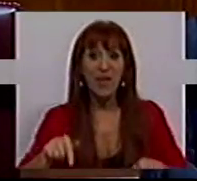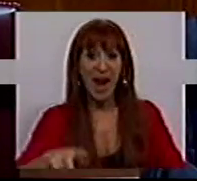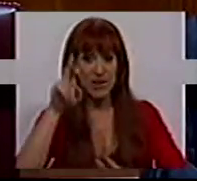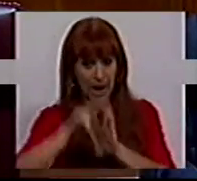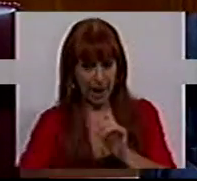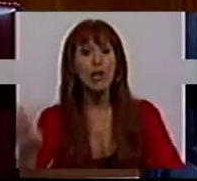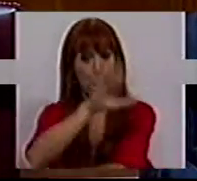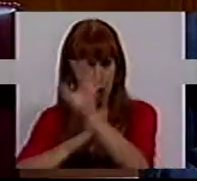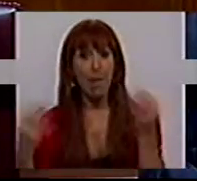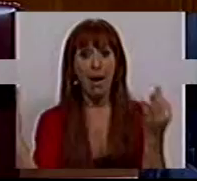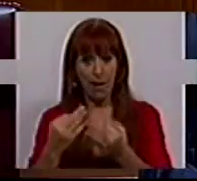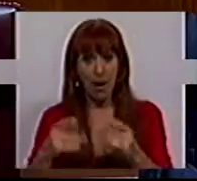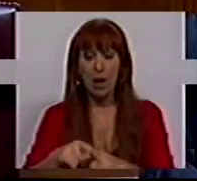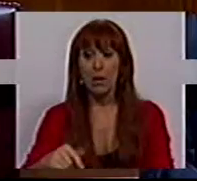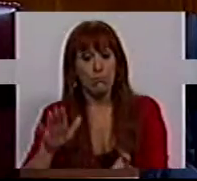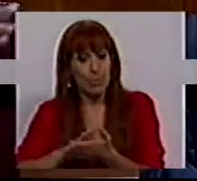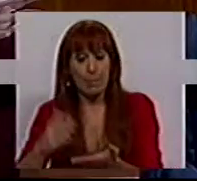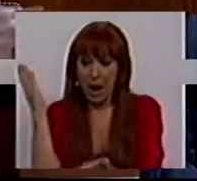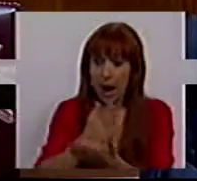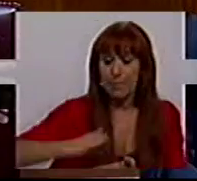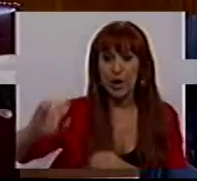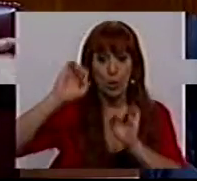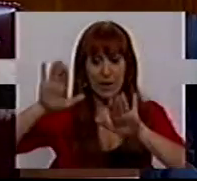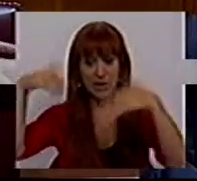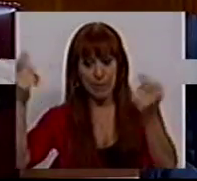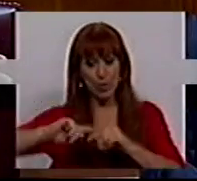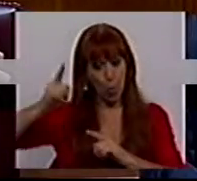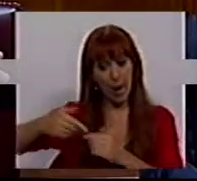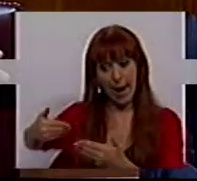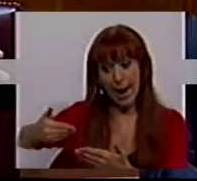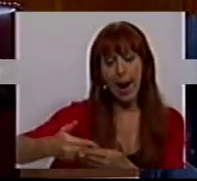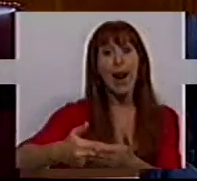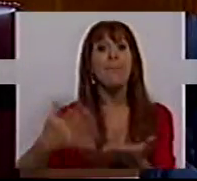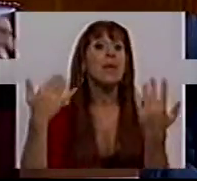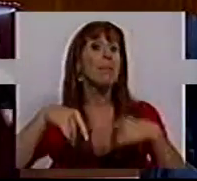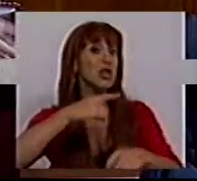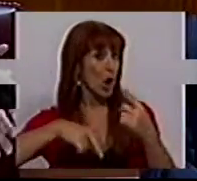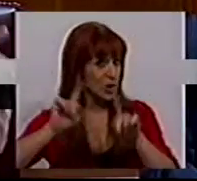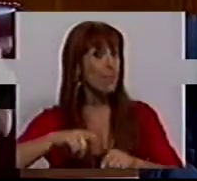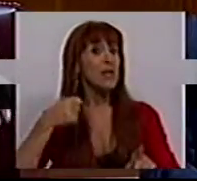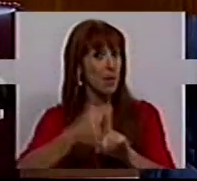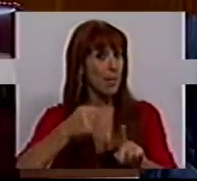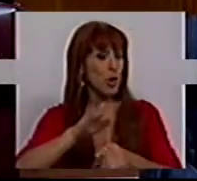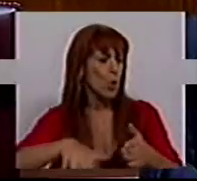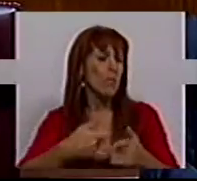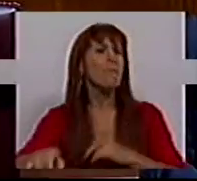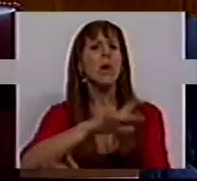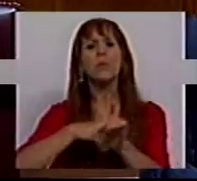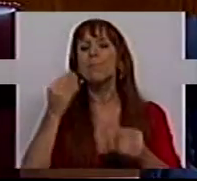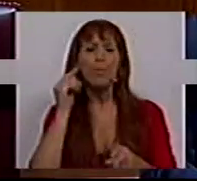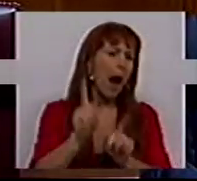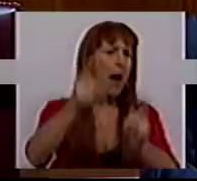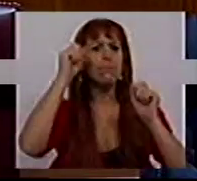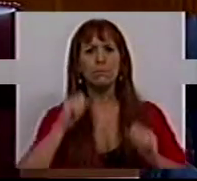era a regra europeia que vigorou a partir do início deste ano, mas nós também nos batemos no plano europeu para que fosse